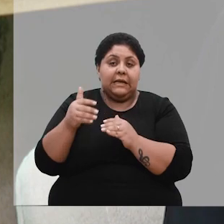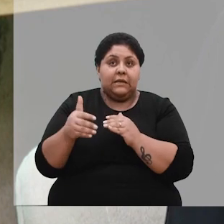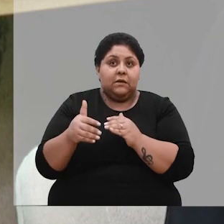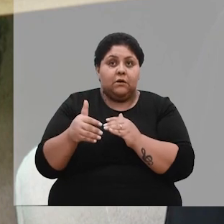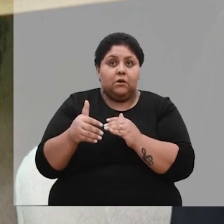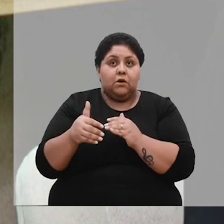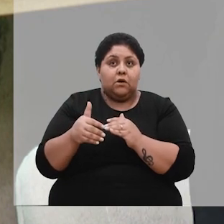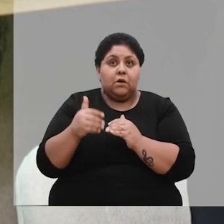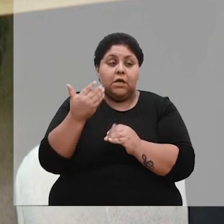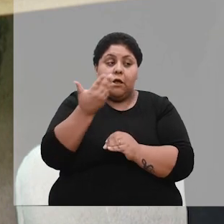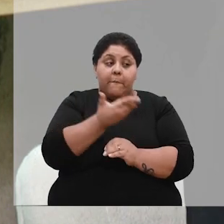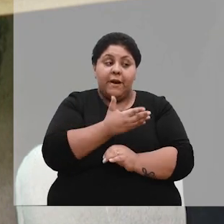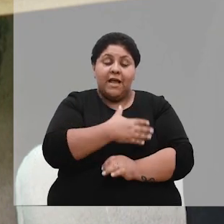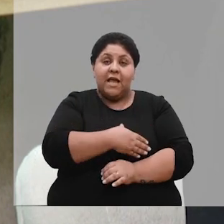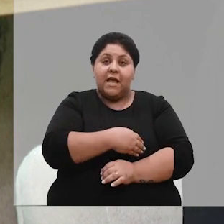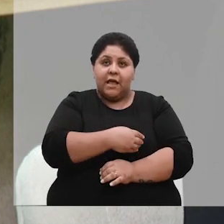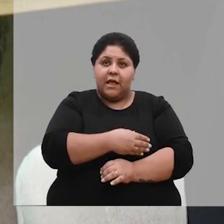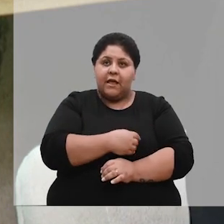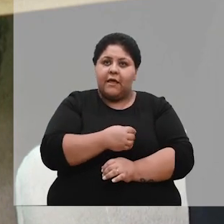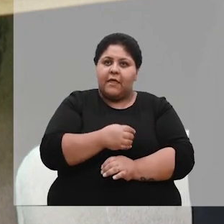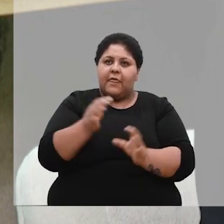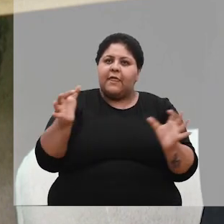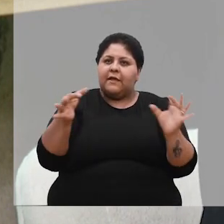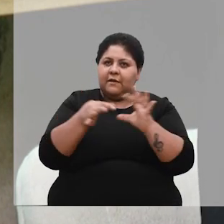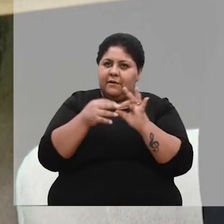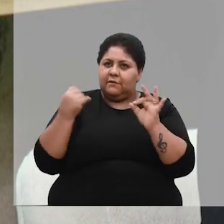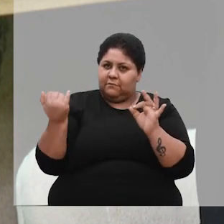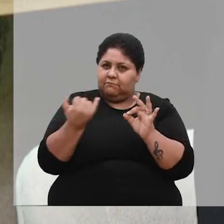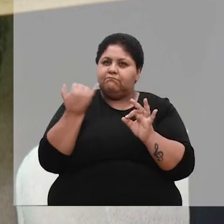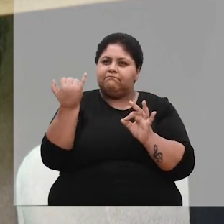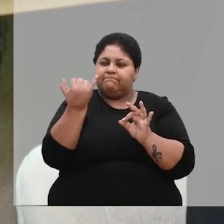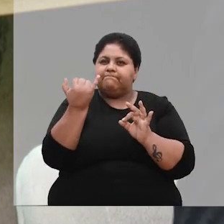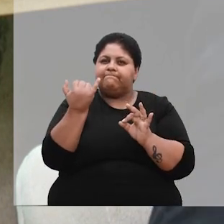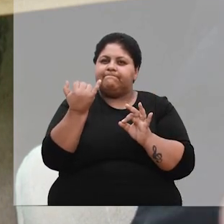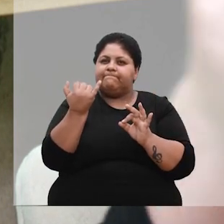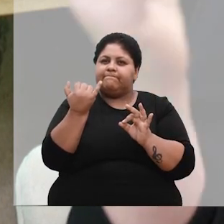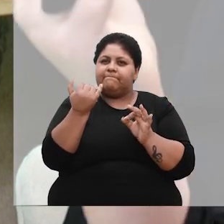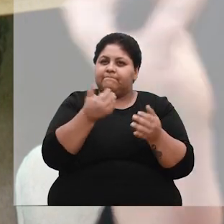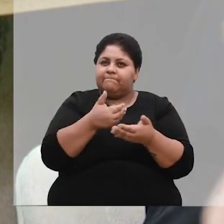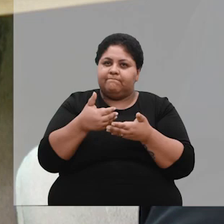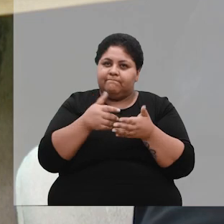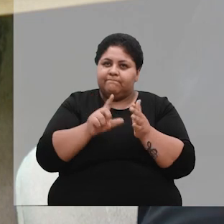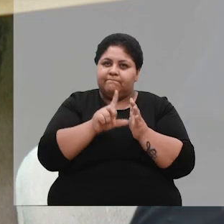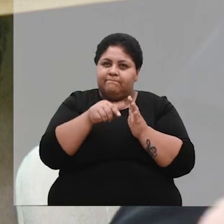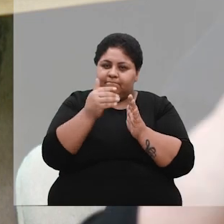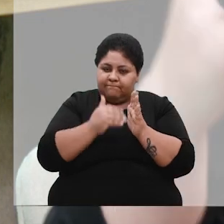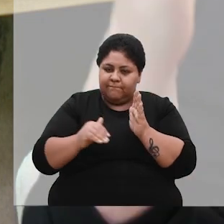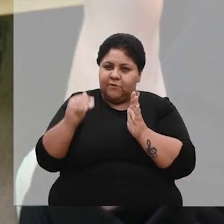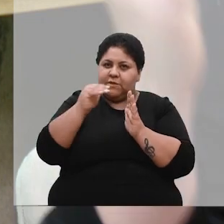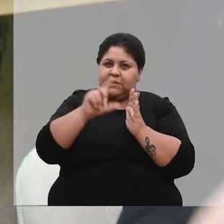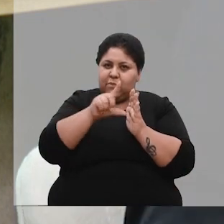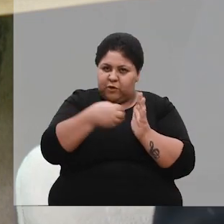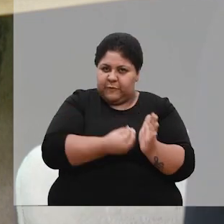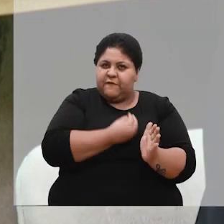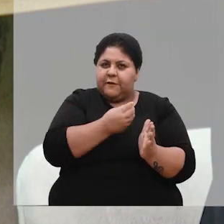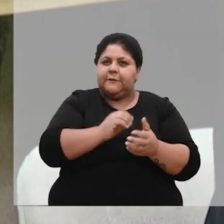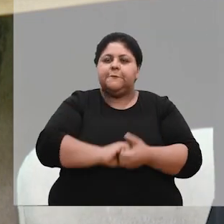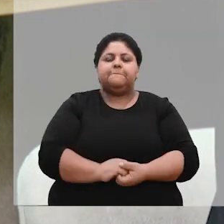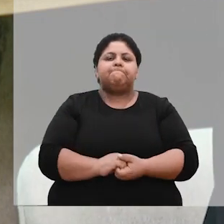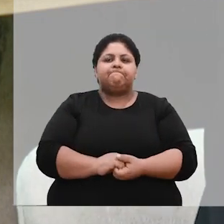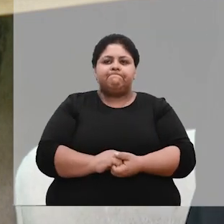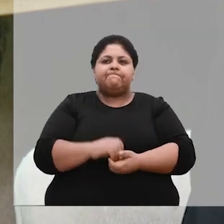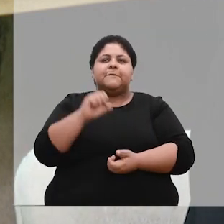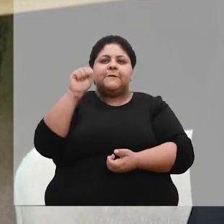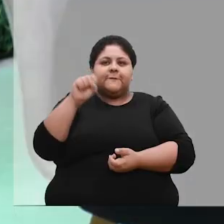esse processo? E para ti, o amamentar é esse vínculo tão importante que o bebê, depois adulto, leva para a